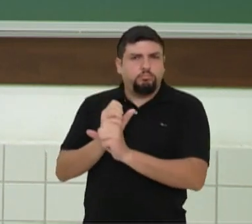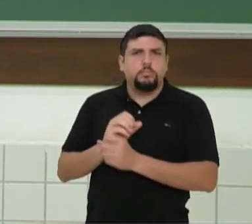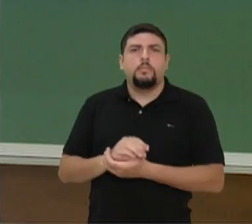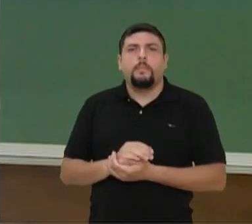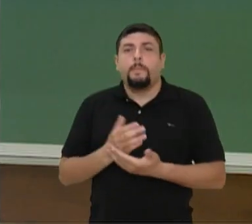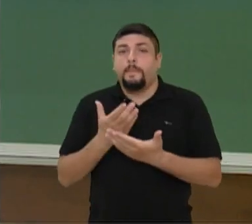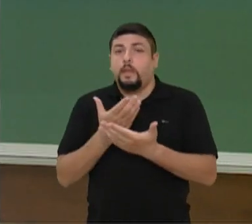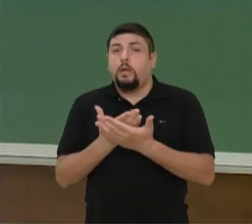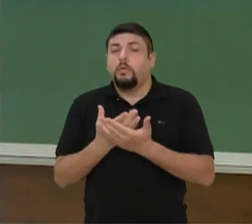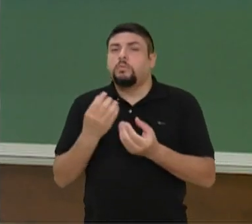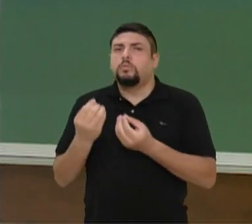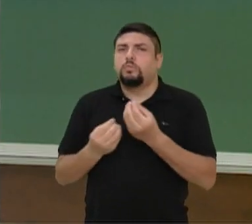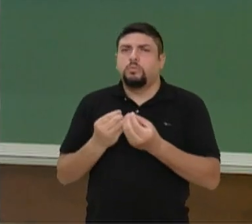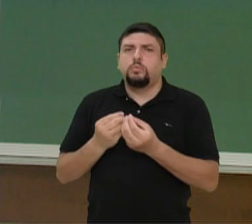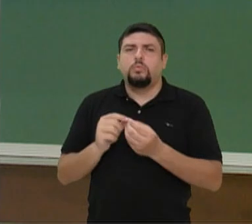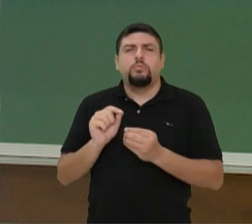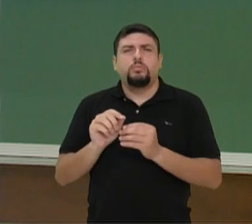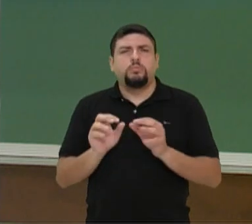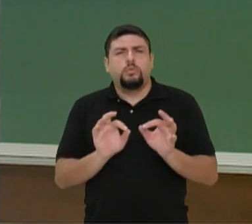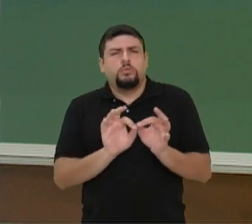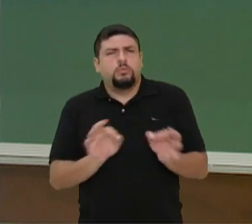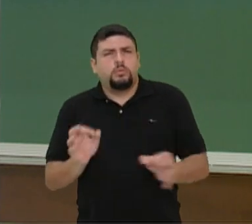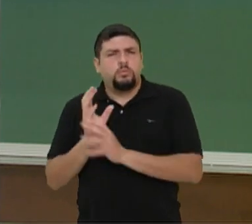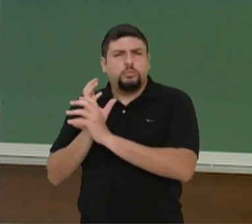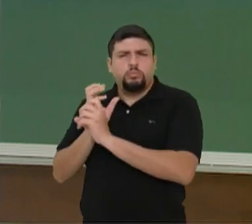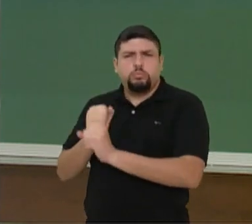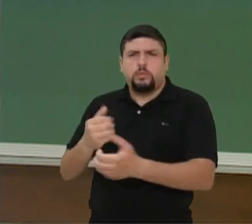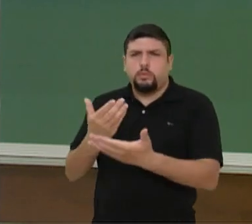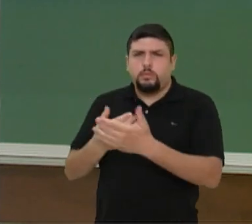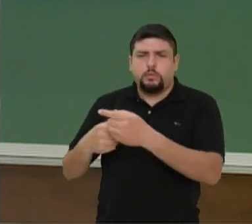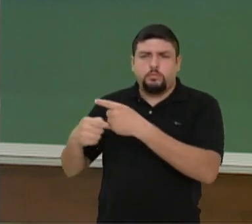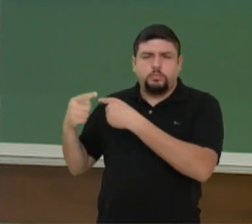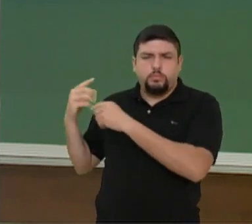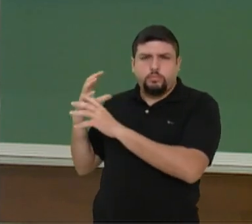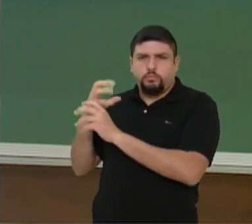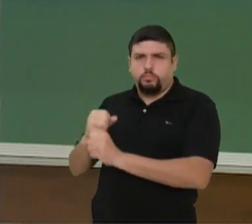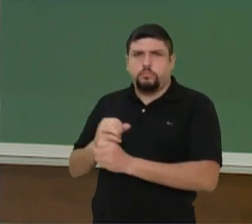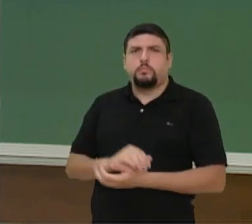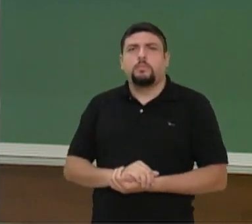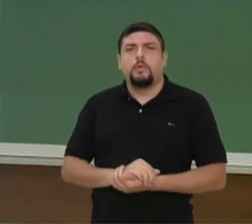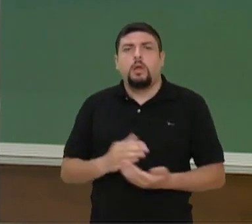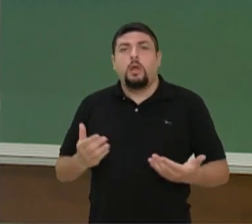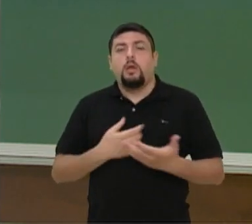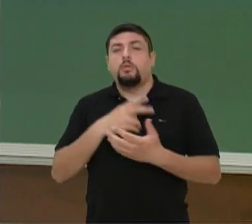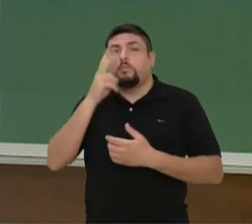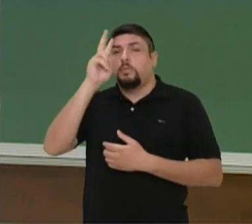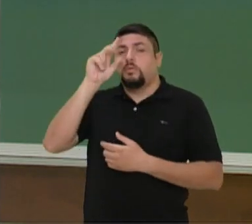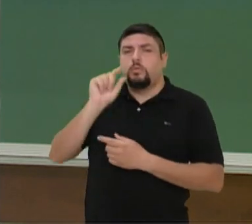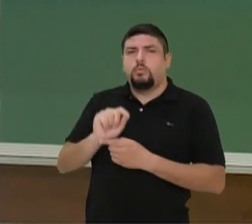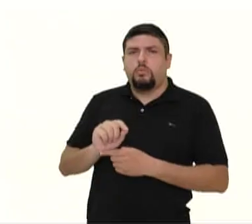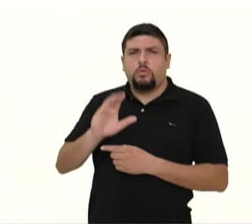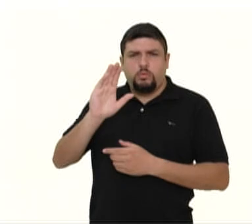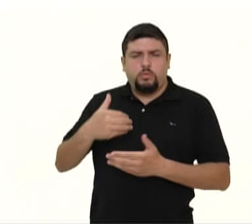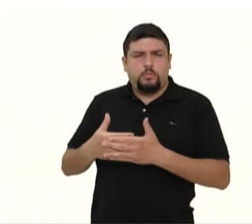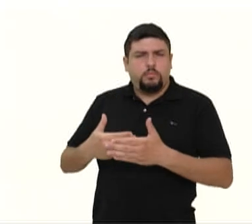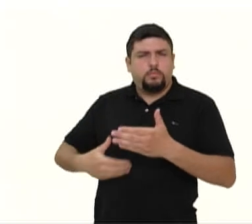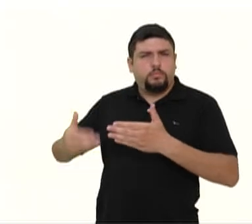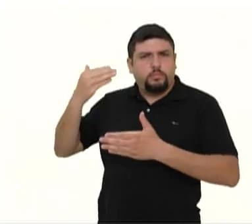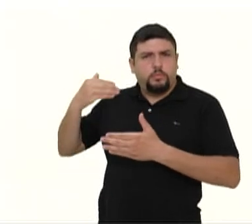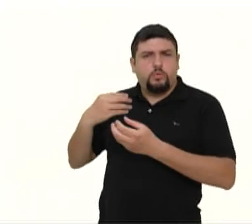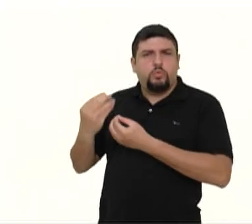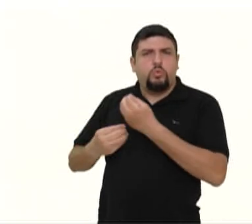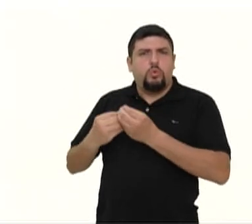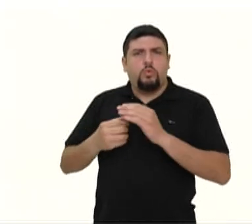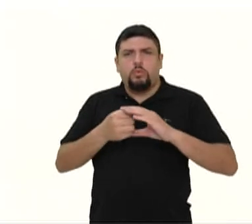aula temos aí uma pequena retomada das aulas anteriores. Aqui nós vamos nos lembrar de que nós já tínhamos visto aspectos culturais